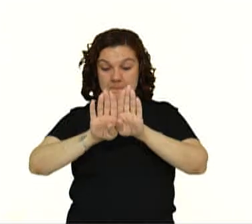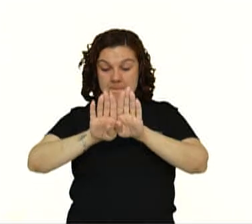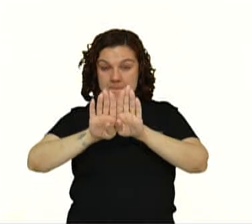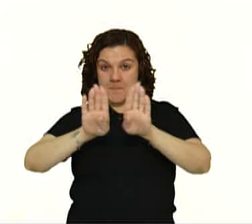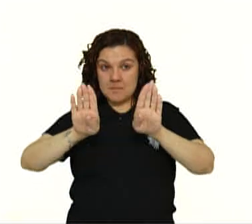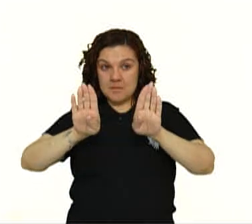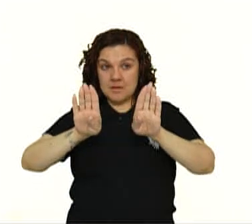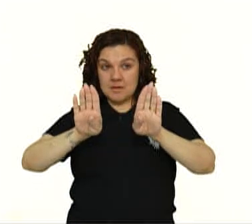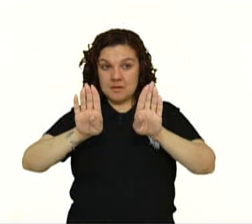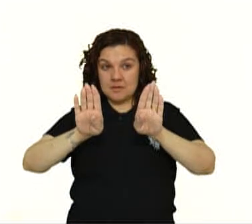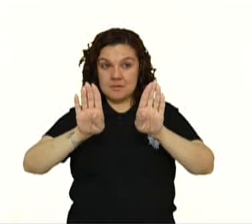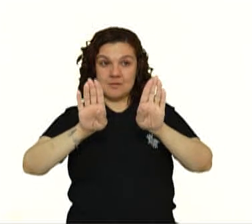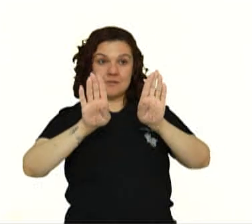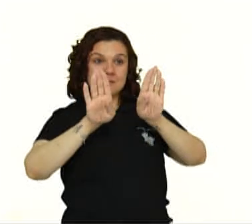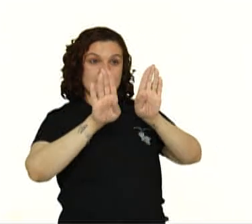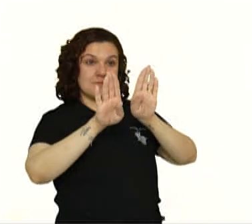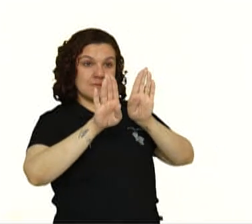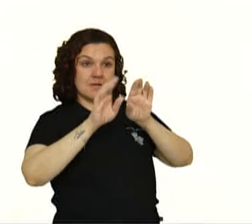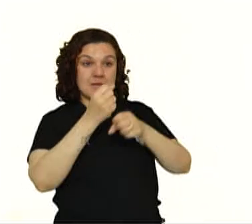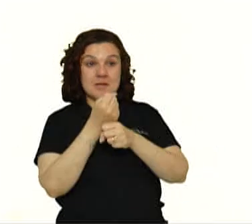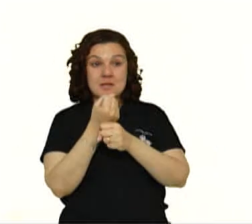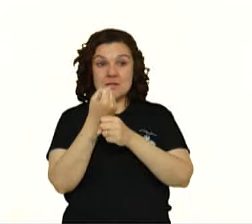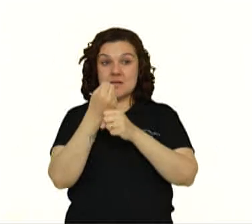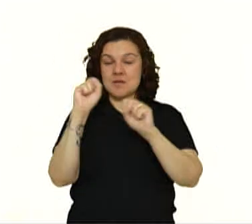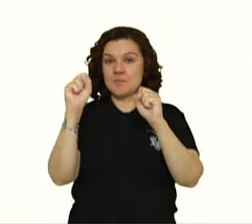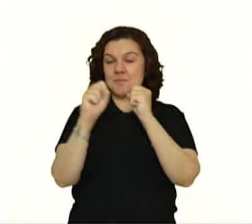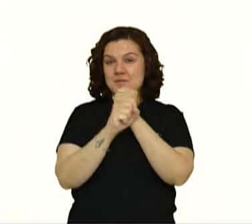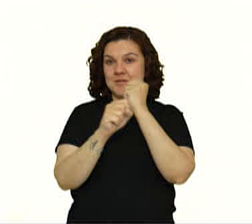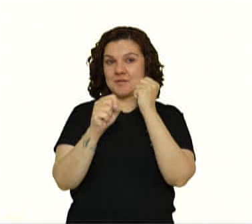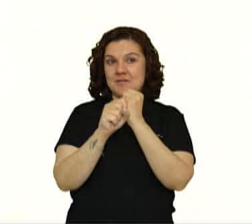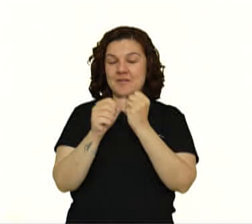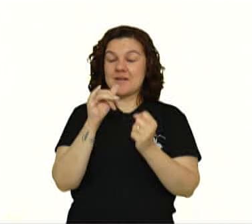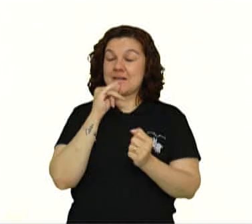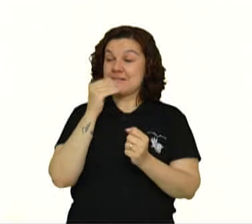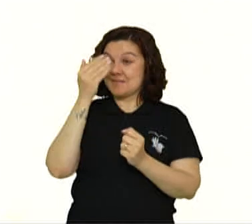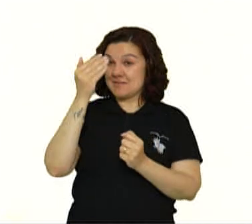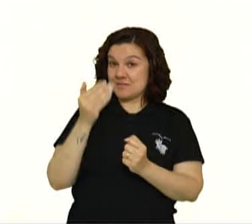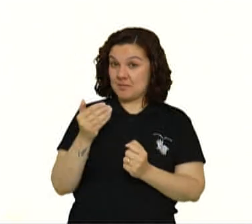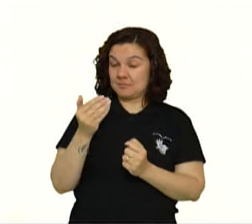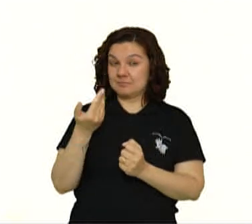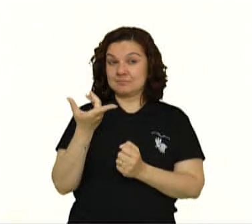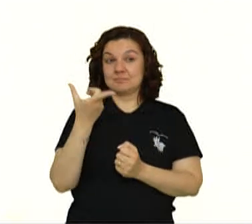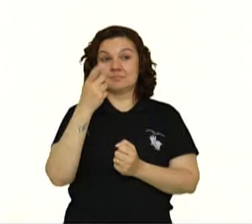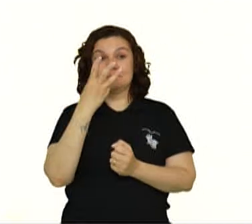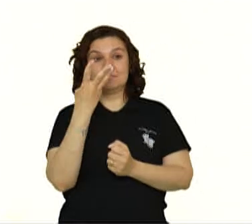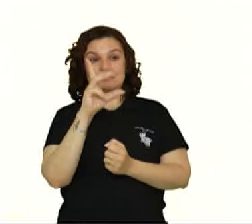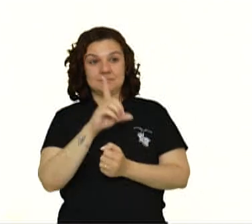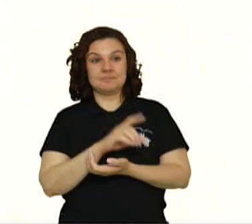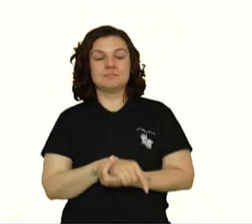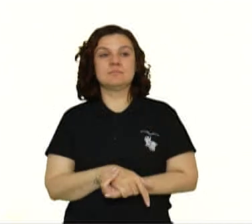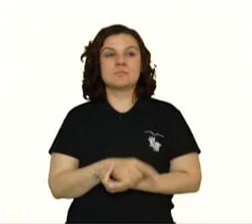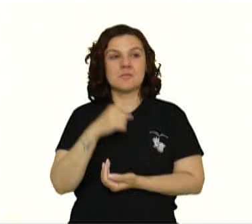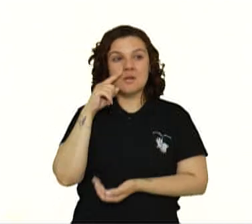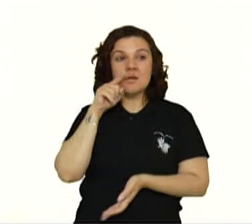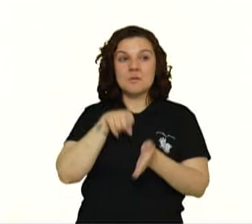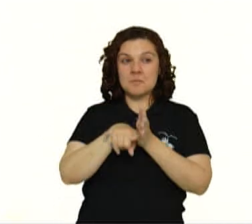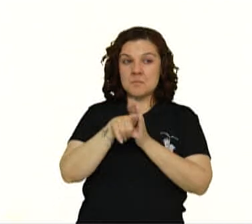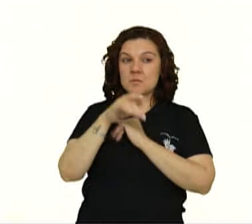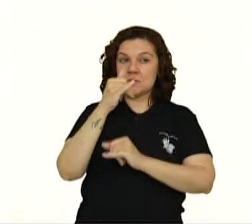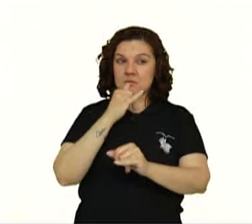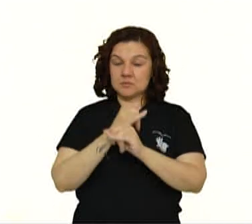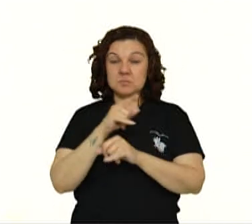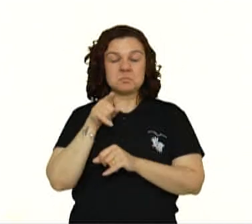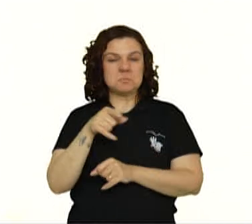planas impossíveis de serem construídas como objetos tridimensionais. O cara era fera. Procura ele na internet,